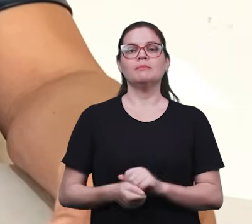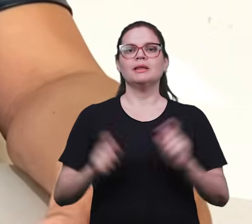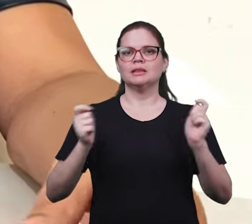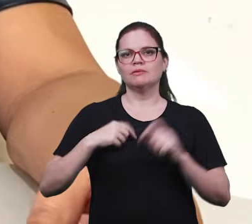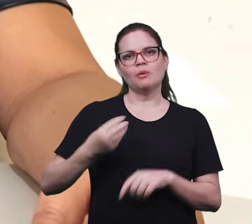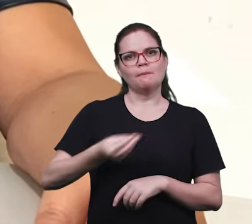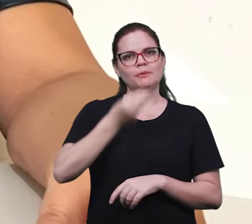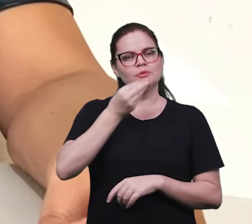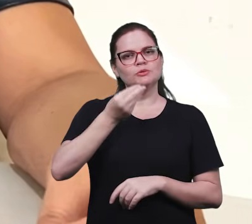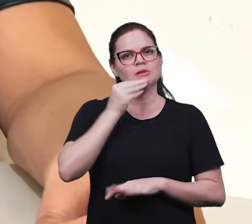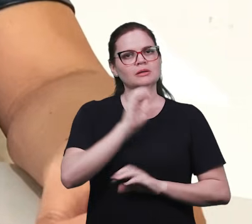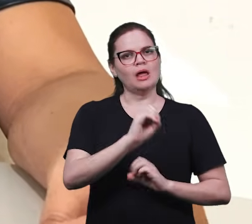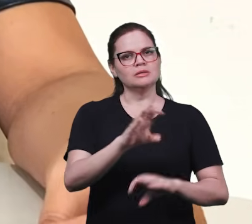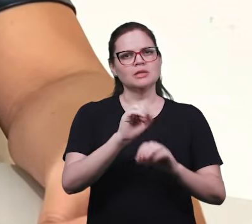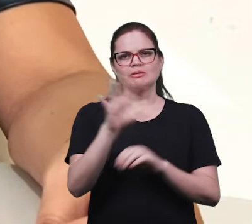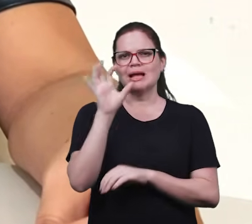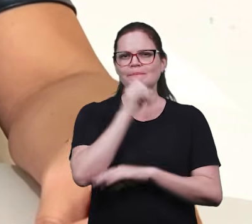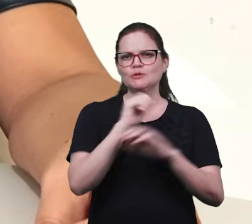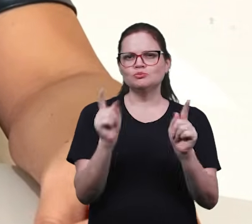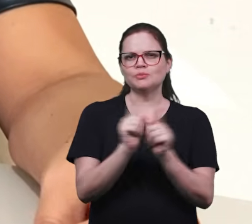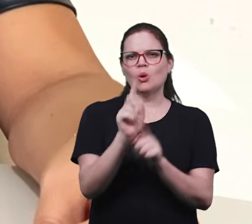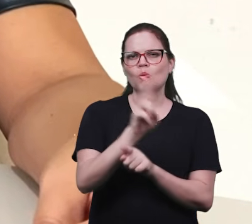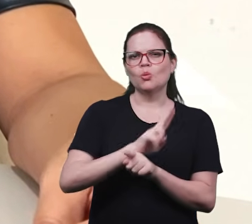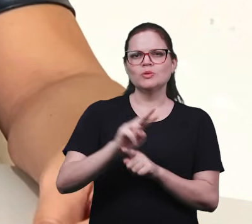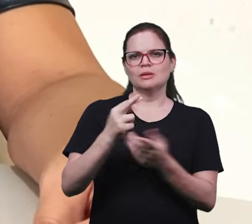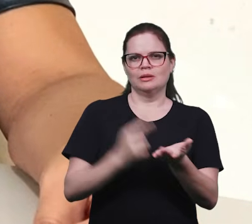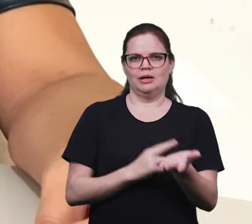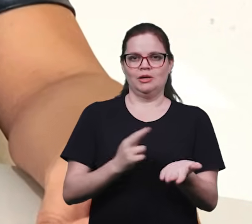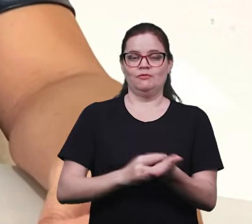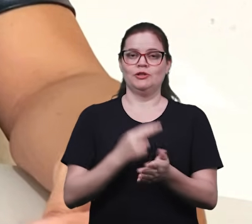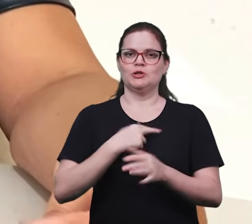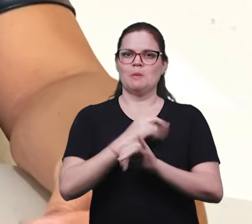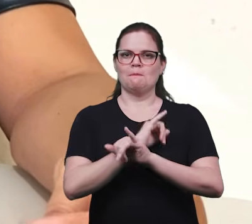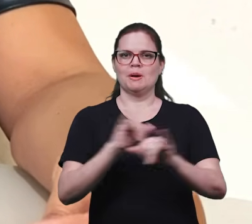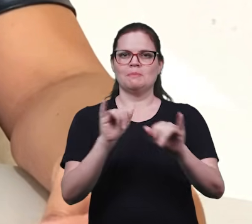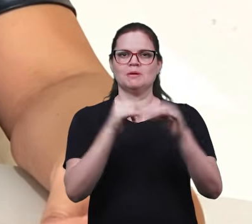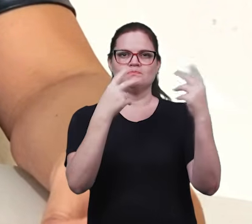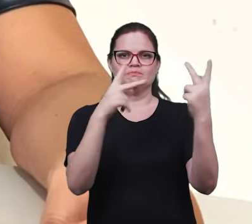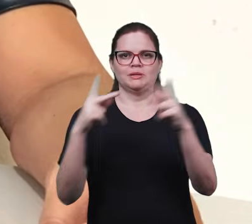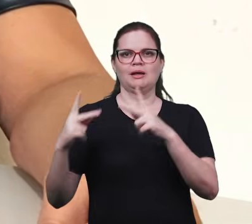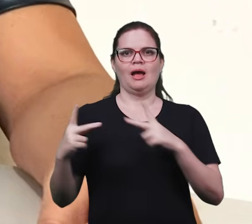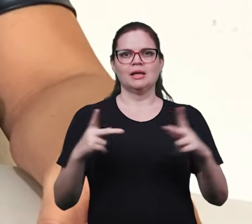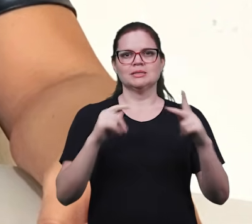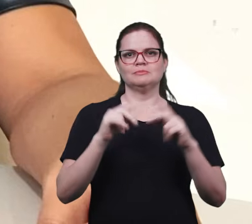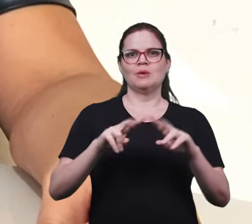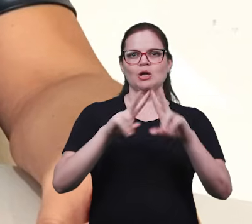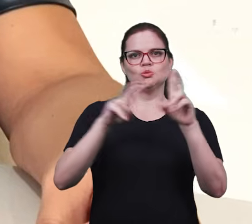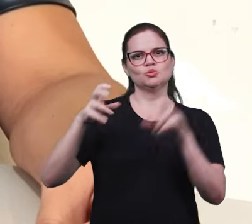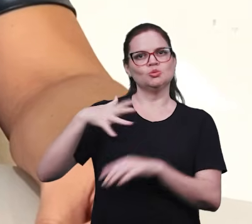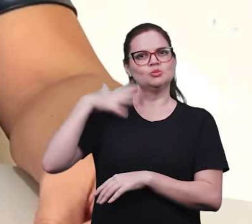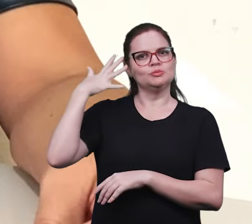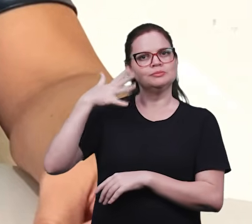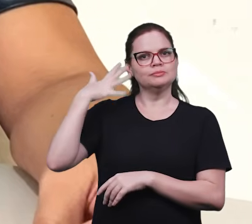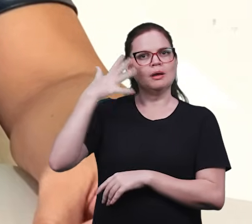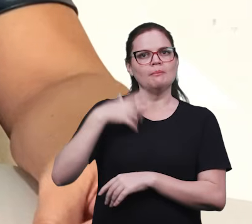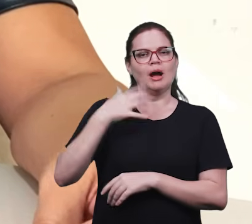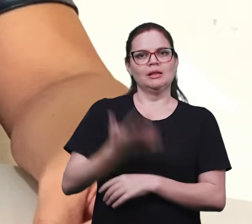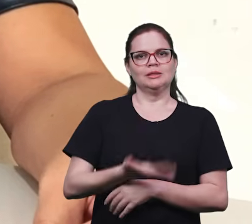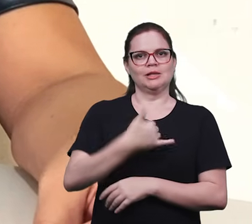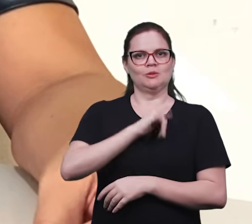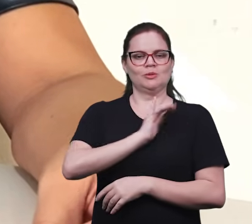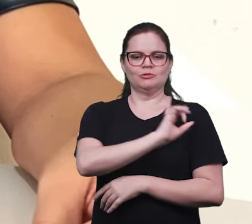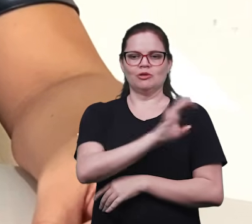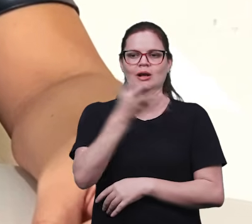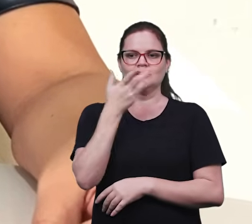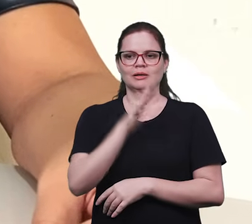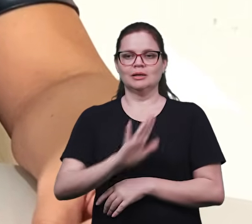com o uso da revistinha, e a semente da palavra, ela fica plantada no coração das crianças, são bênção dentro dos lares, e temos visto